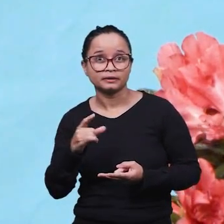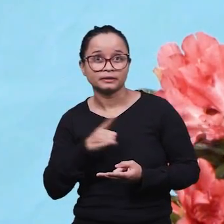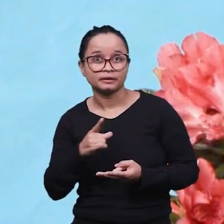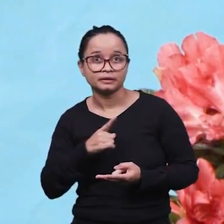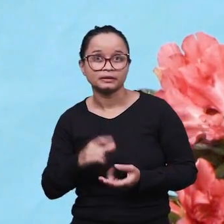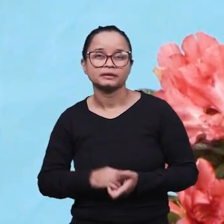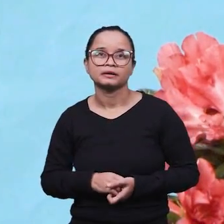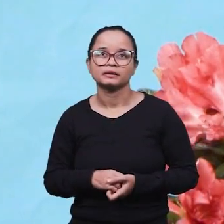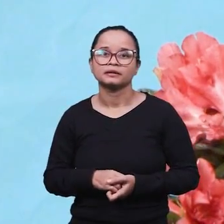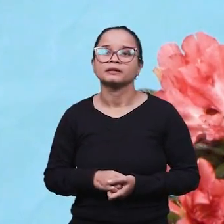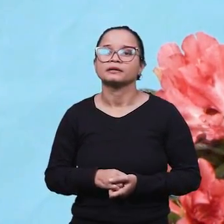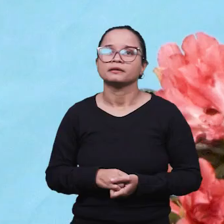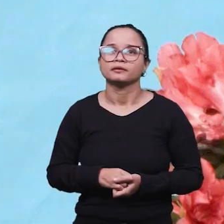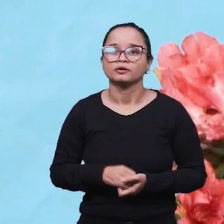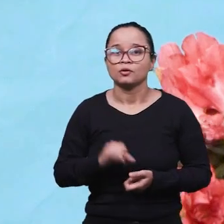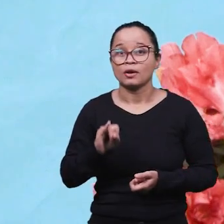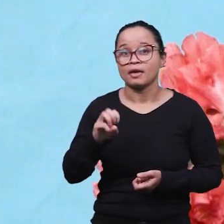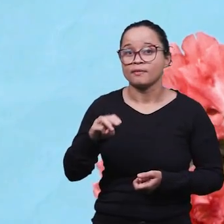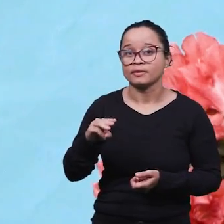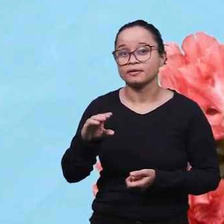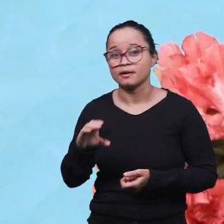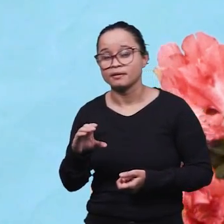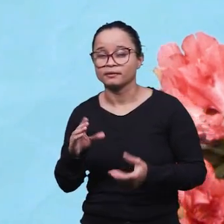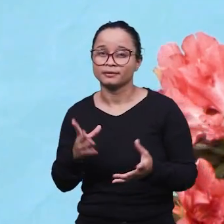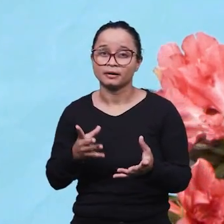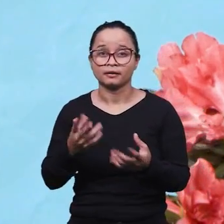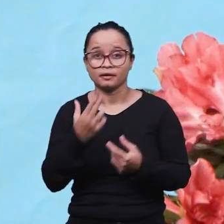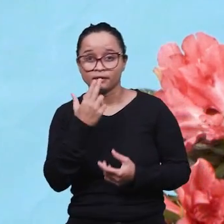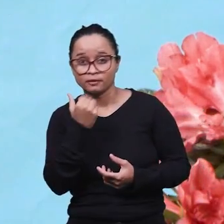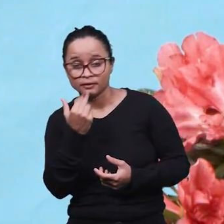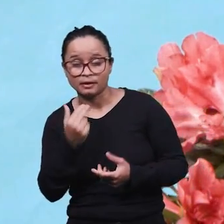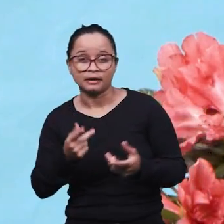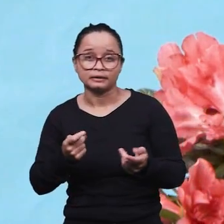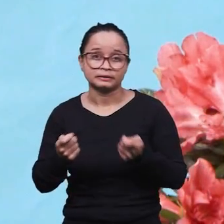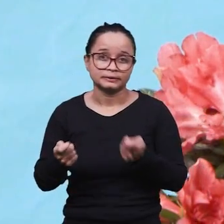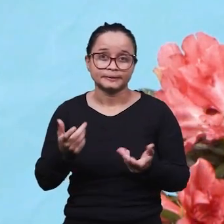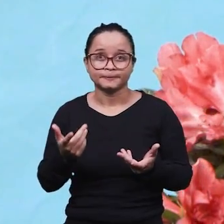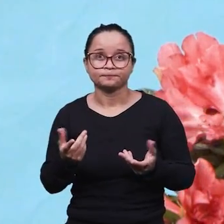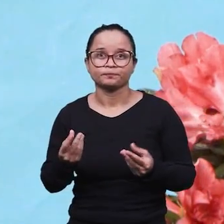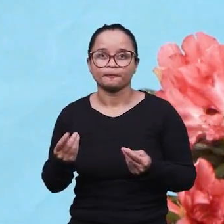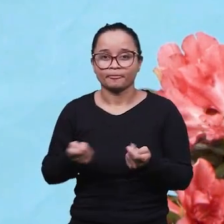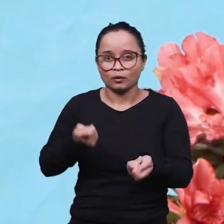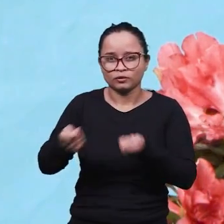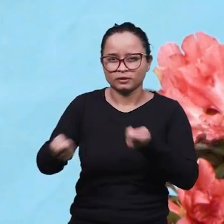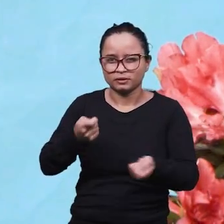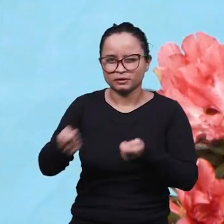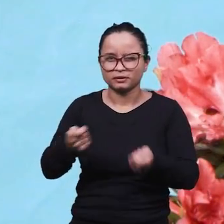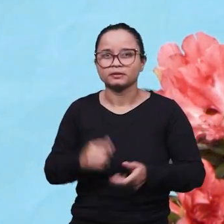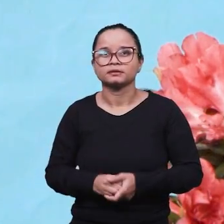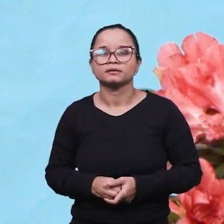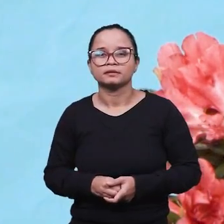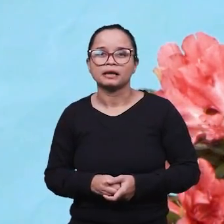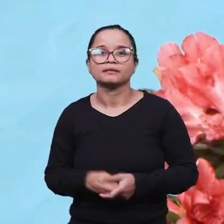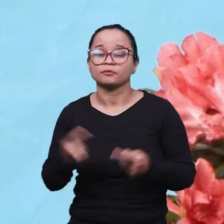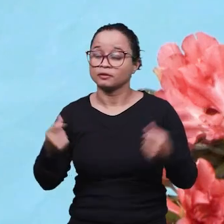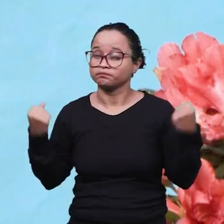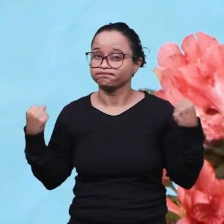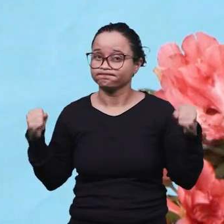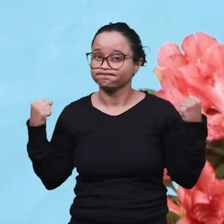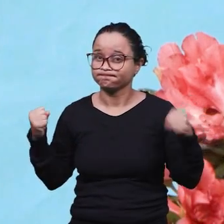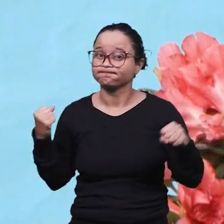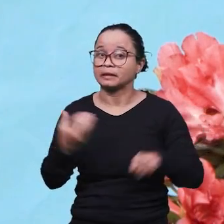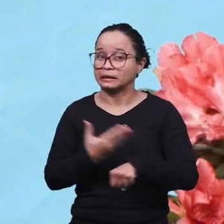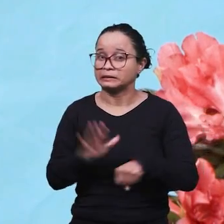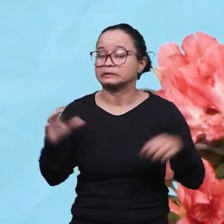IMC elevado, a gente fazer medidas nutricionais, controlar seu sedentarismo. Se você tiver